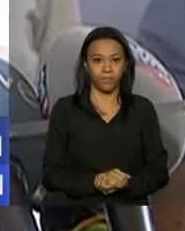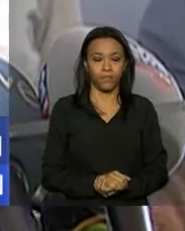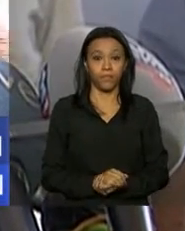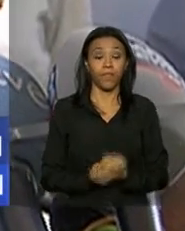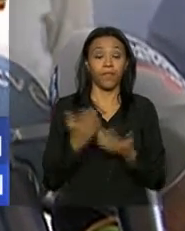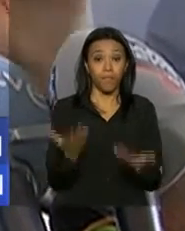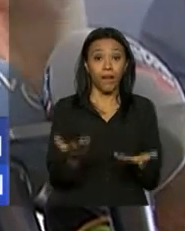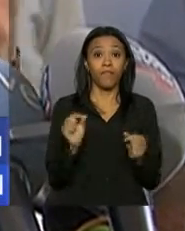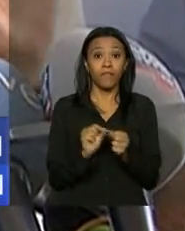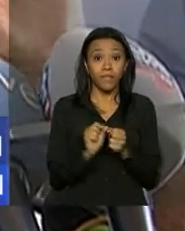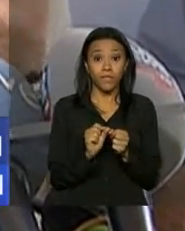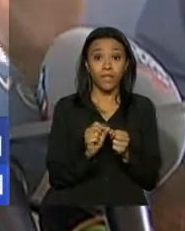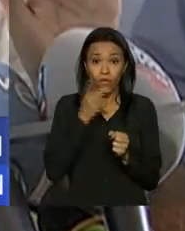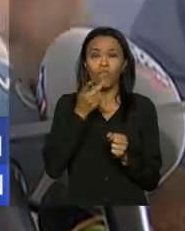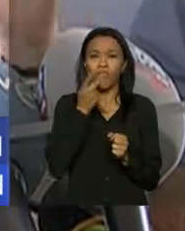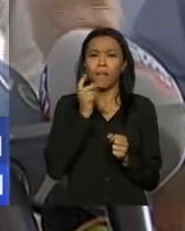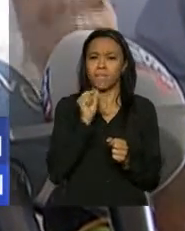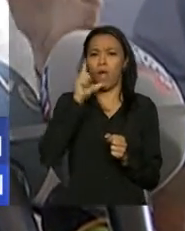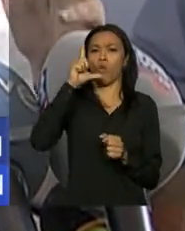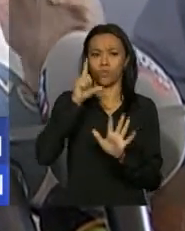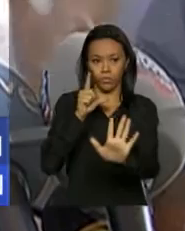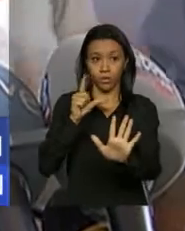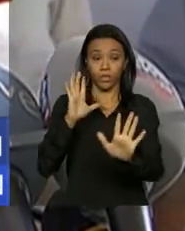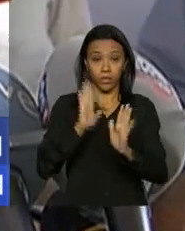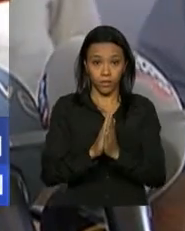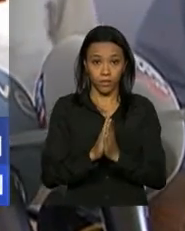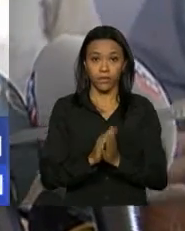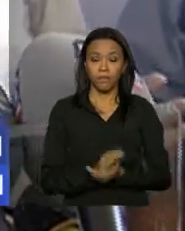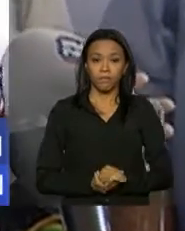para fazer isso. Eu falo mais alto e todo mundo...